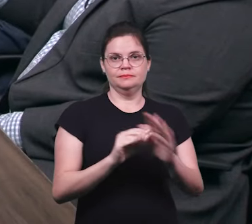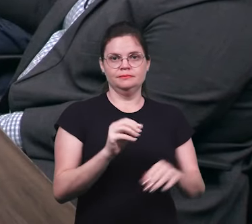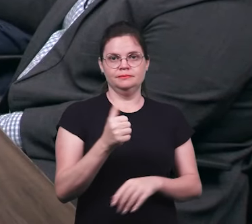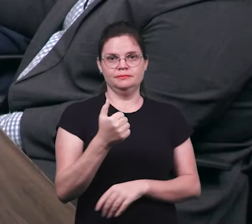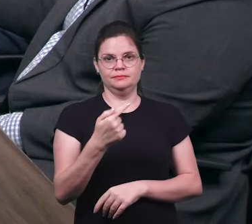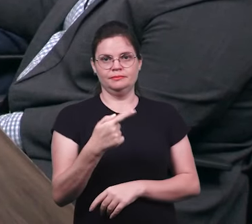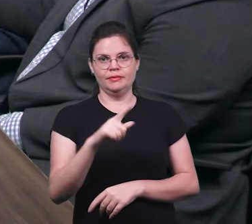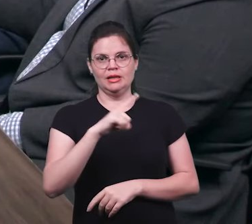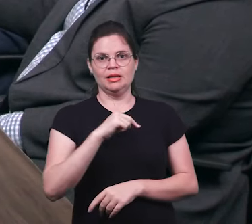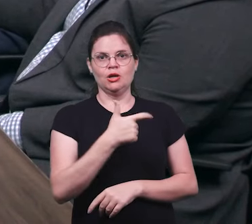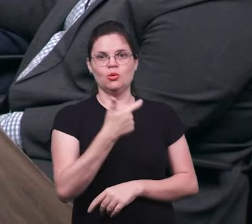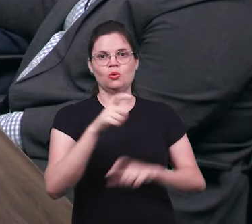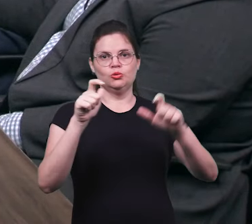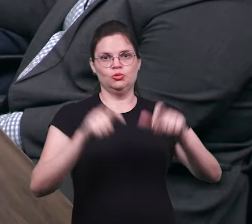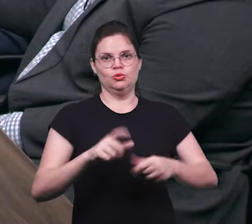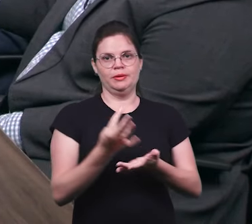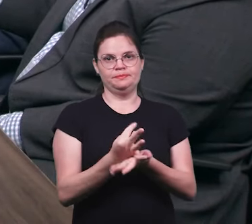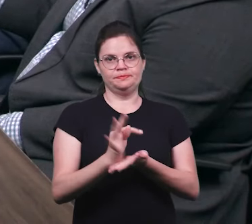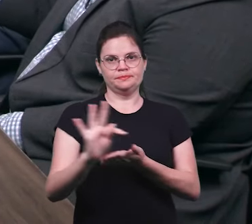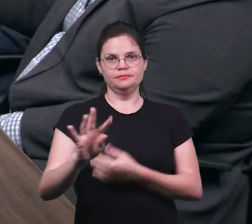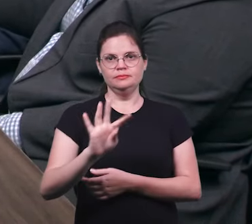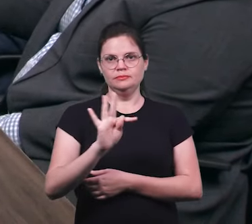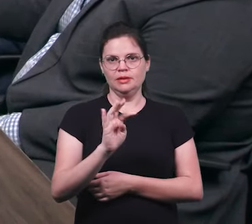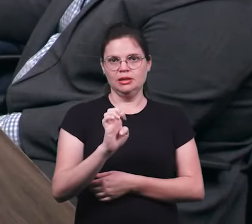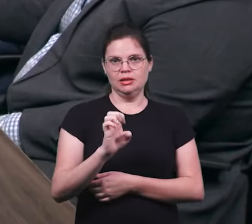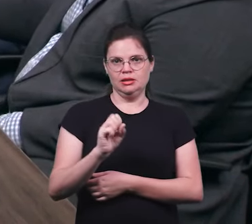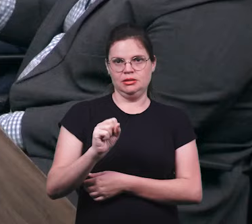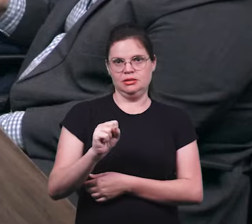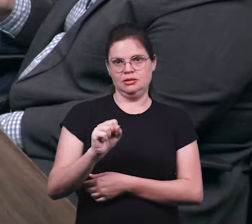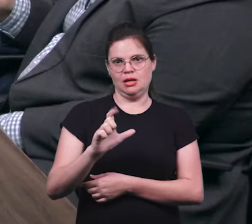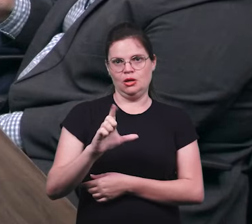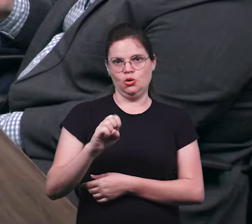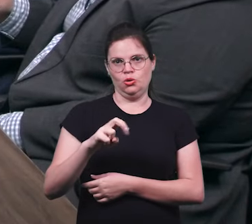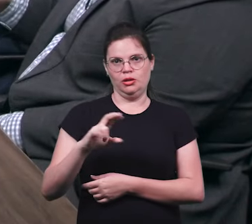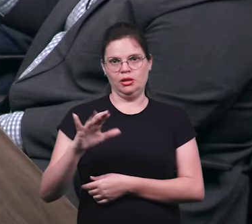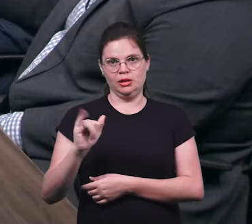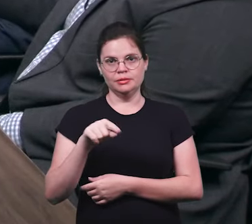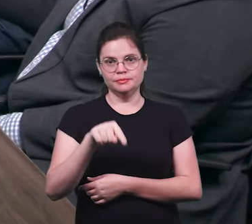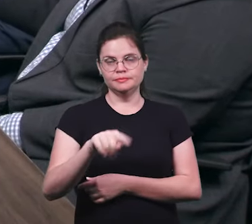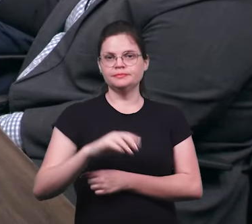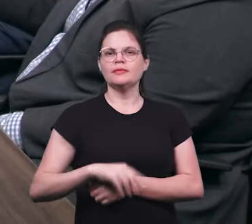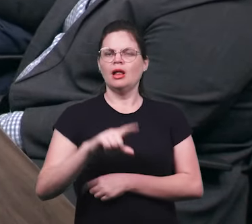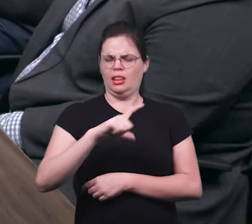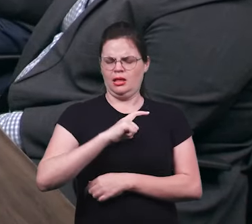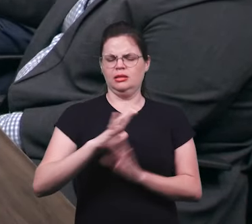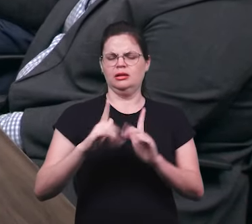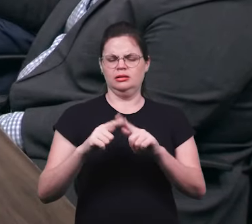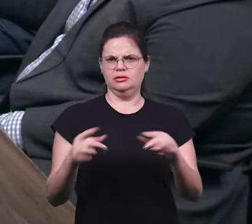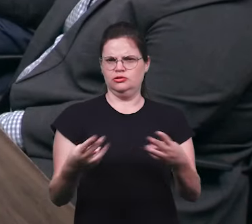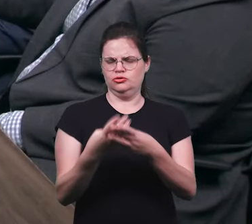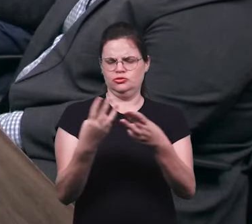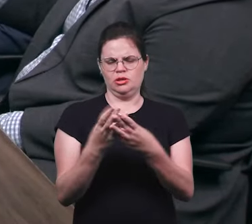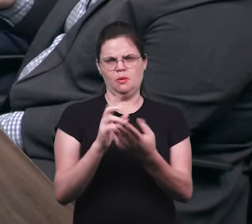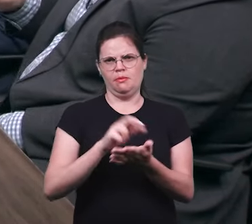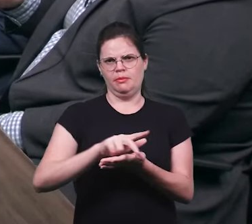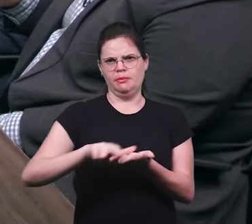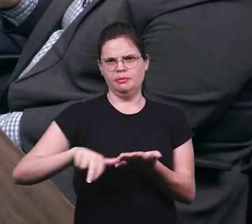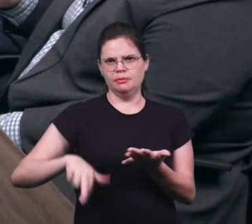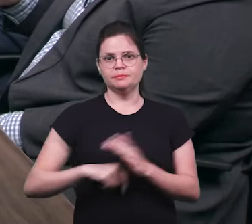para uma região chamada Tessalônica. Ali, né, já havia ali uma questão de sinagogas ali e